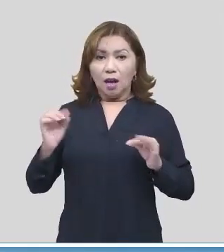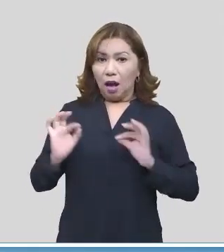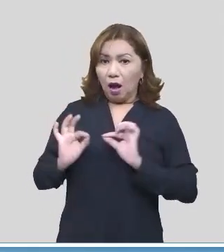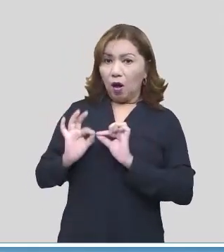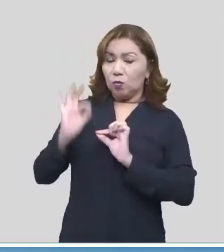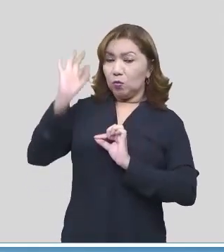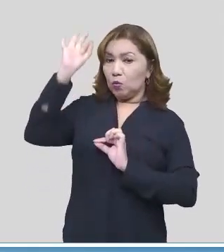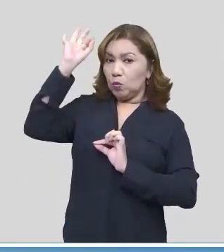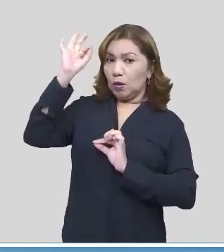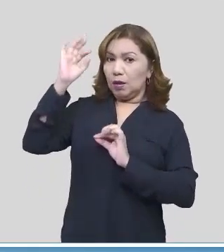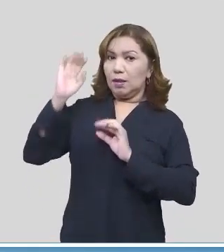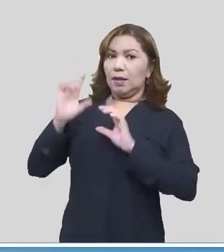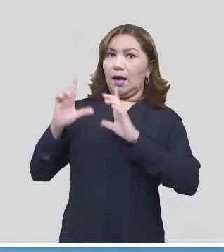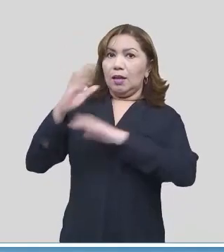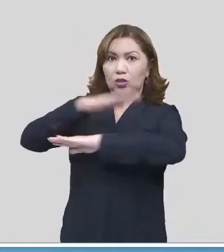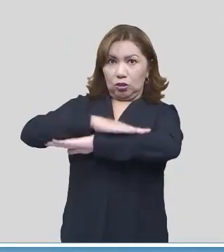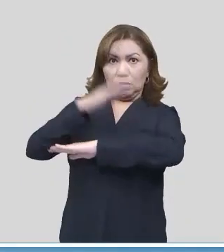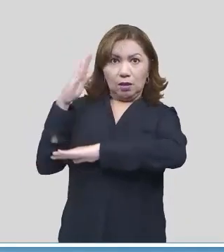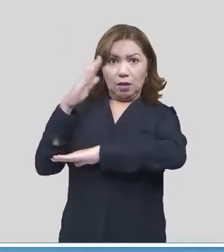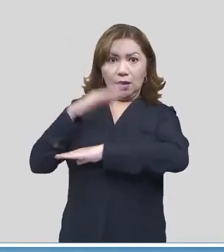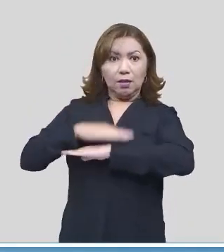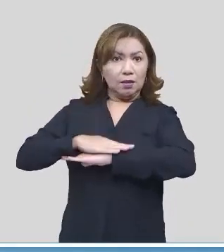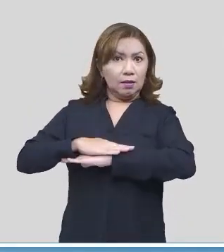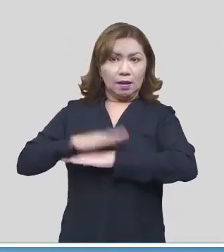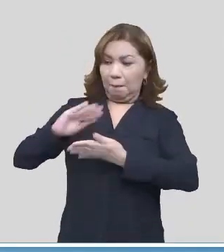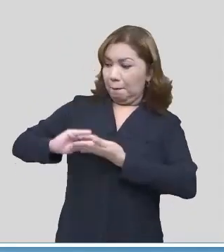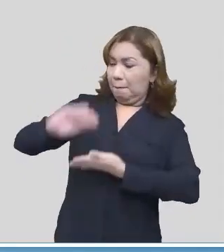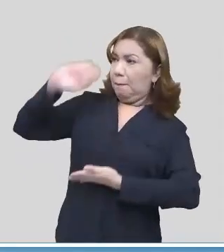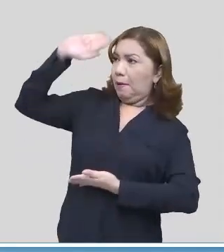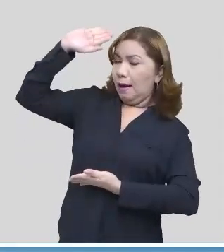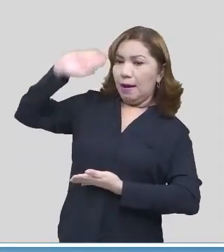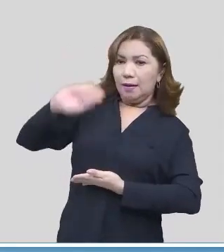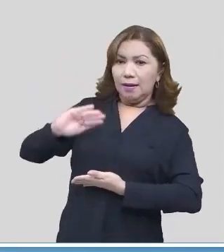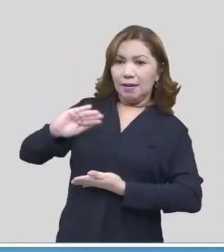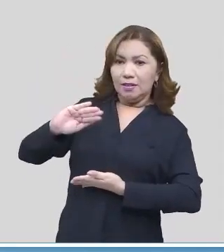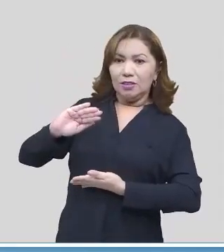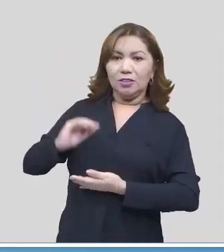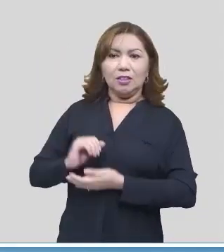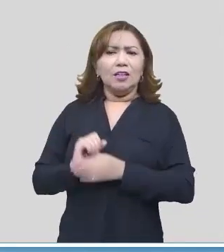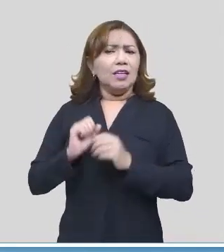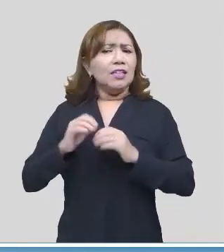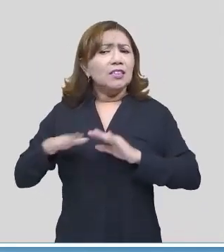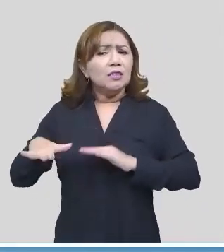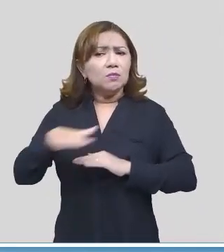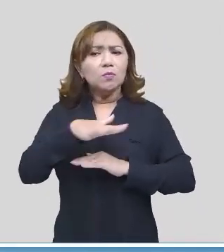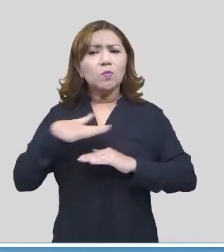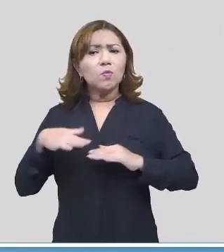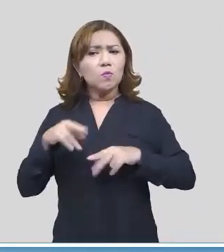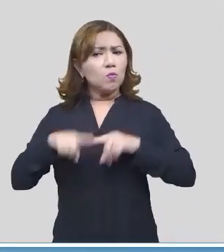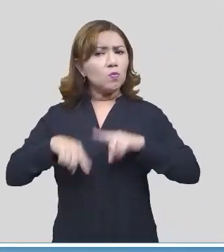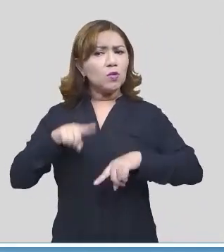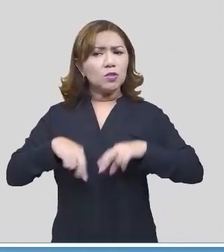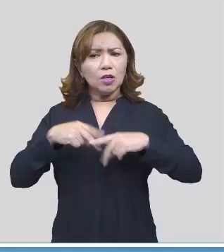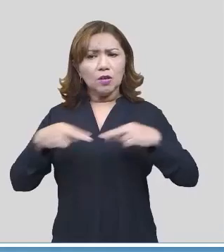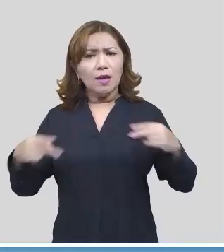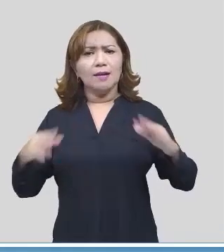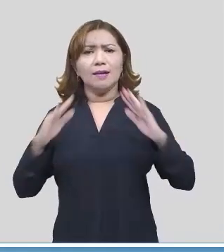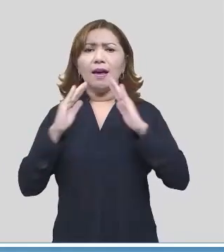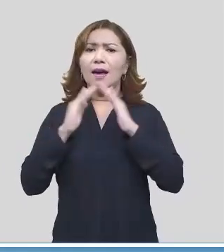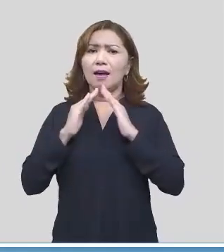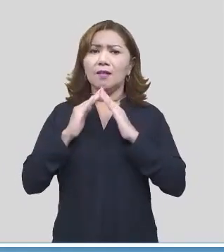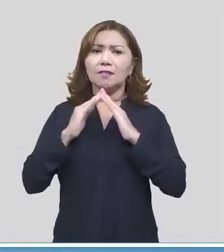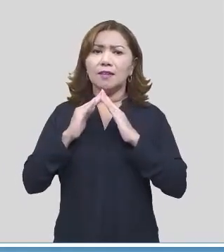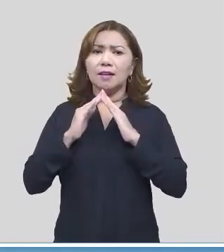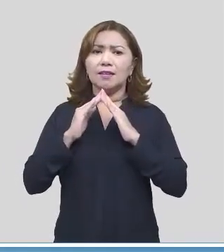janela, a altura da parede, medir espaços e medir móveis também. Para que o